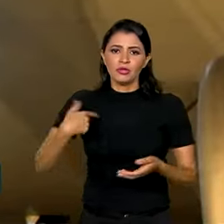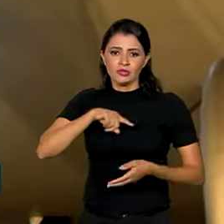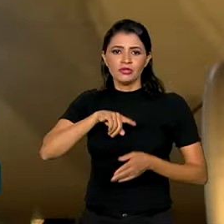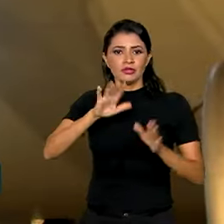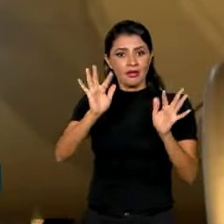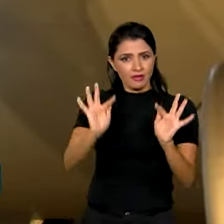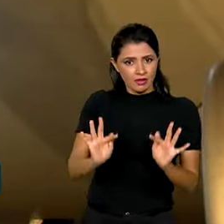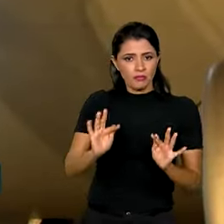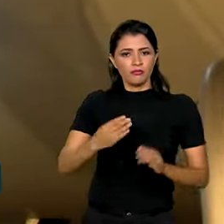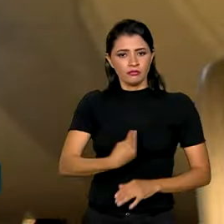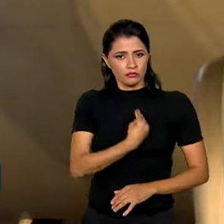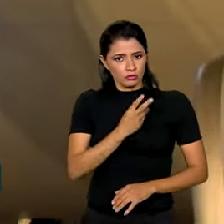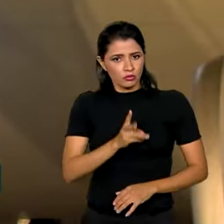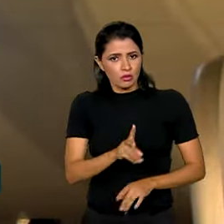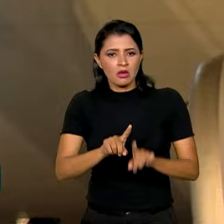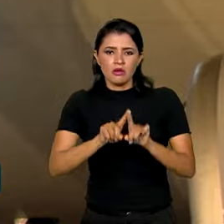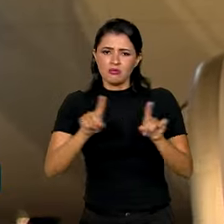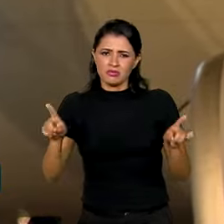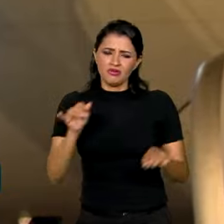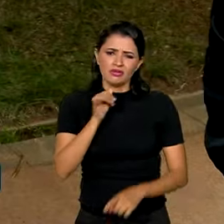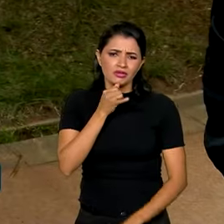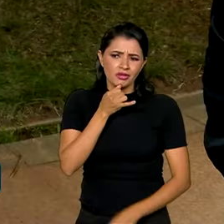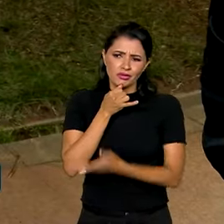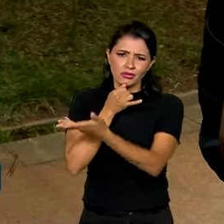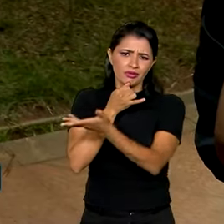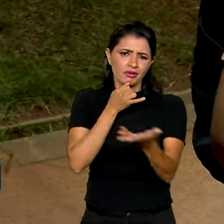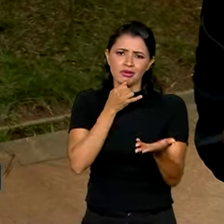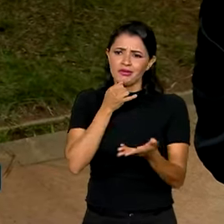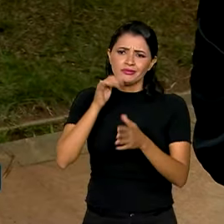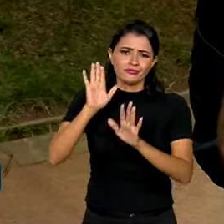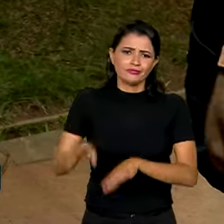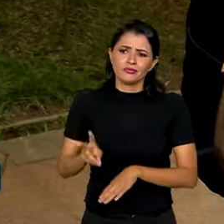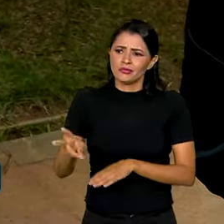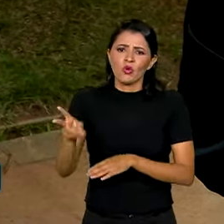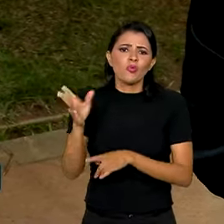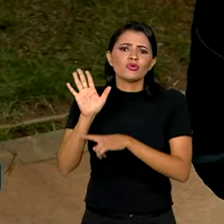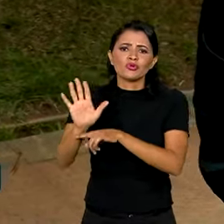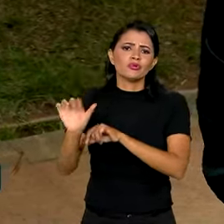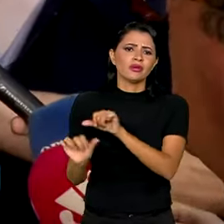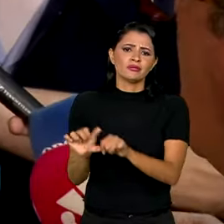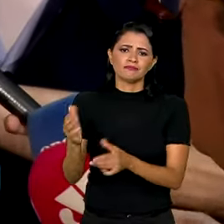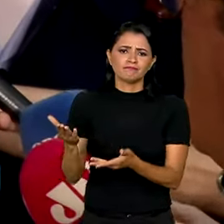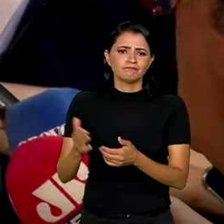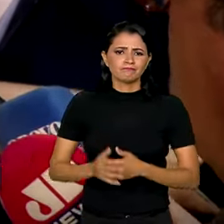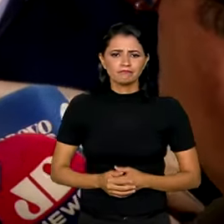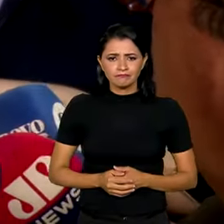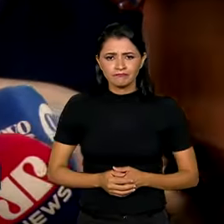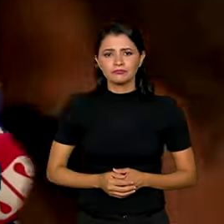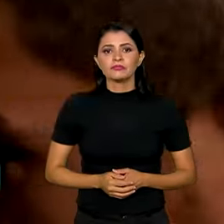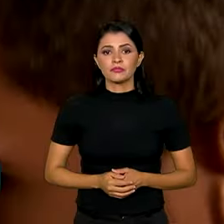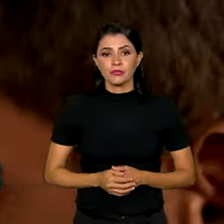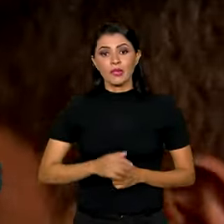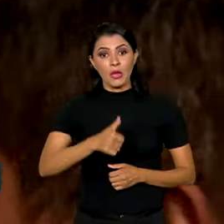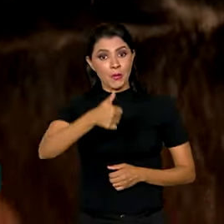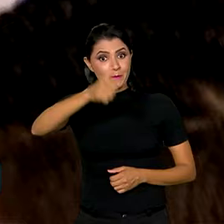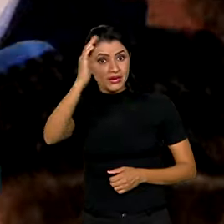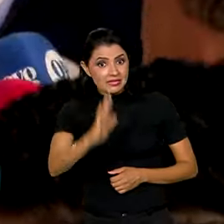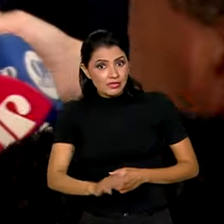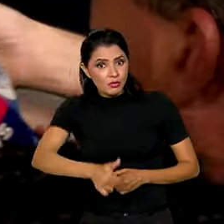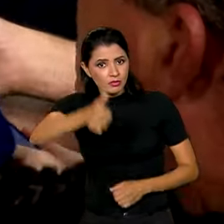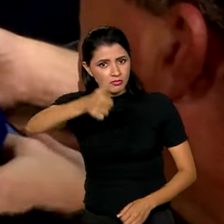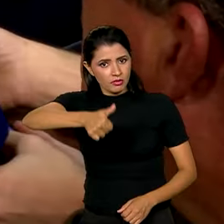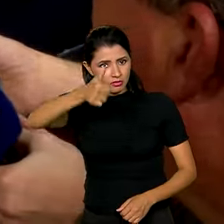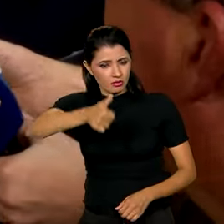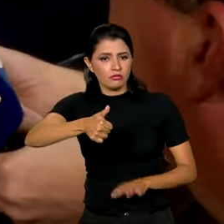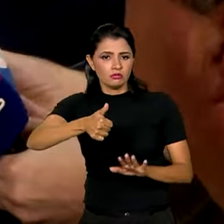alegra por sobrevivência, mas a gente se entristece por aqueles que não têm o que fazer para mudar a realidade. O Brasil é o primeiro, são os